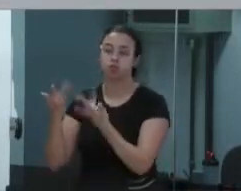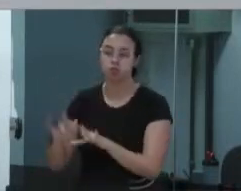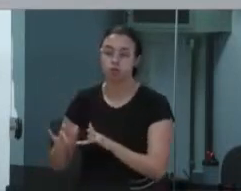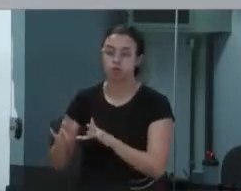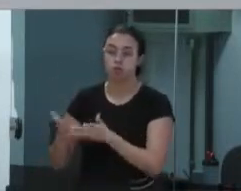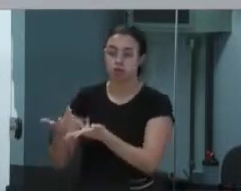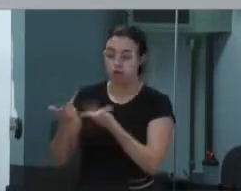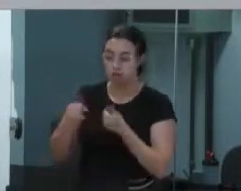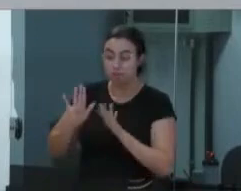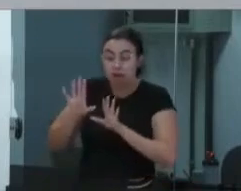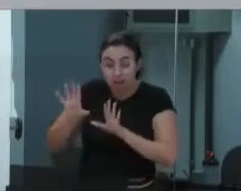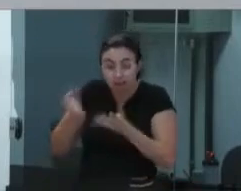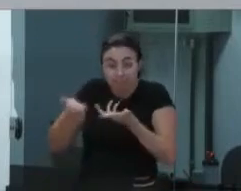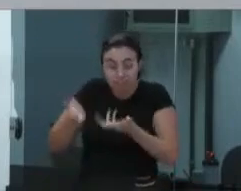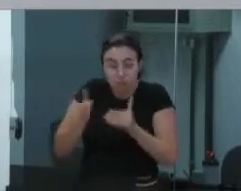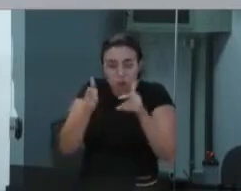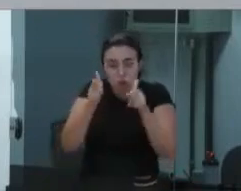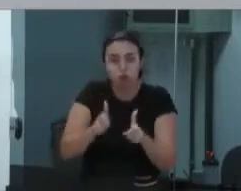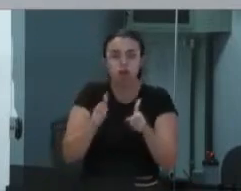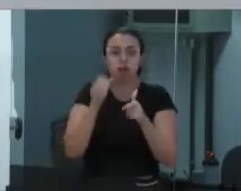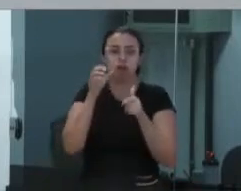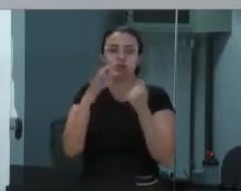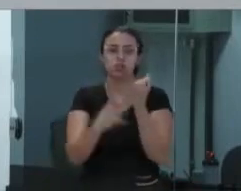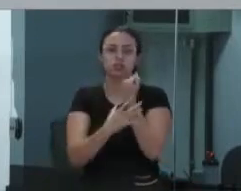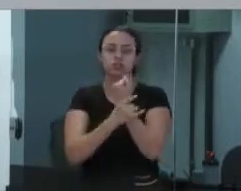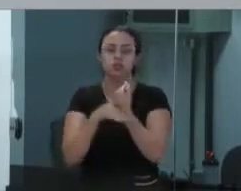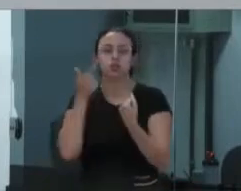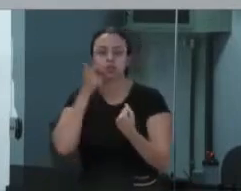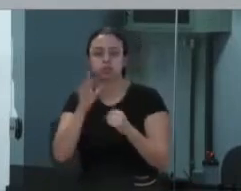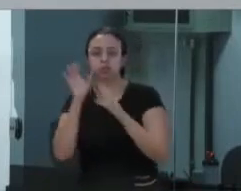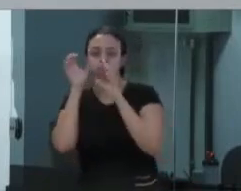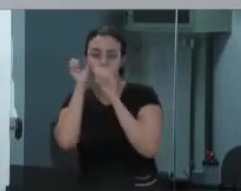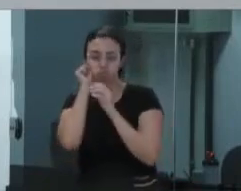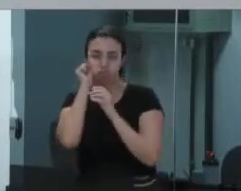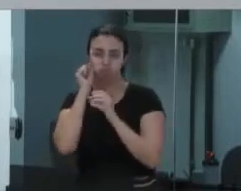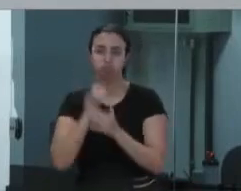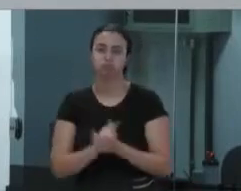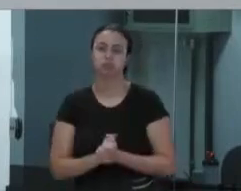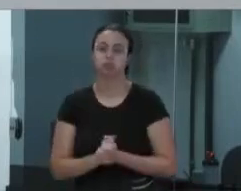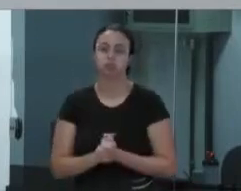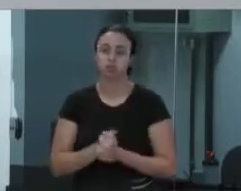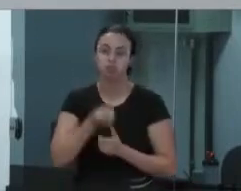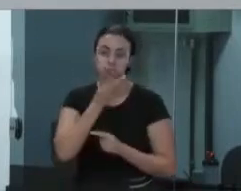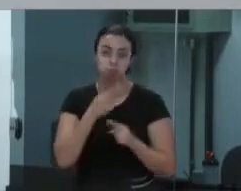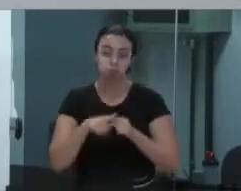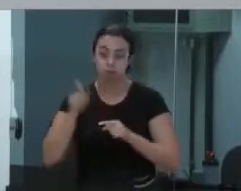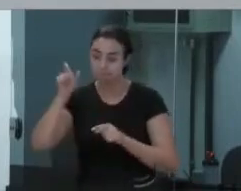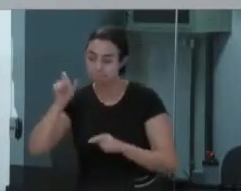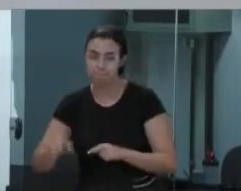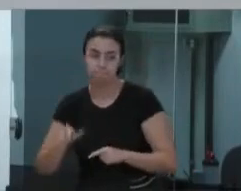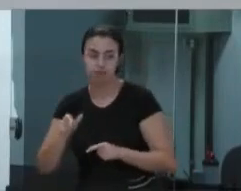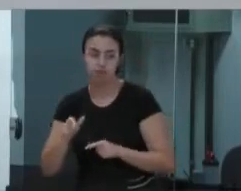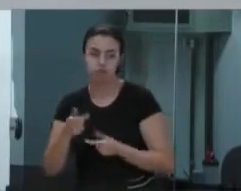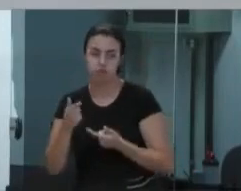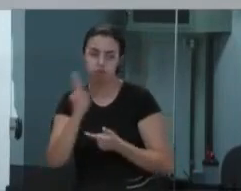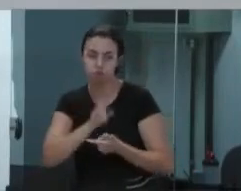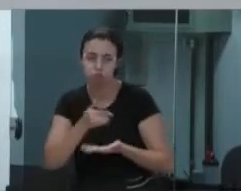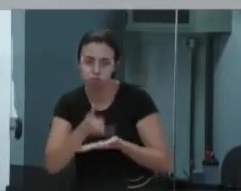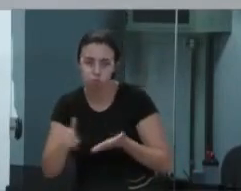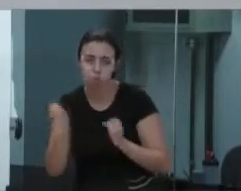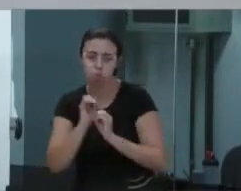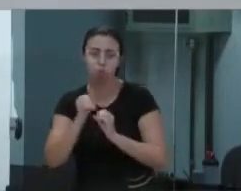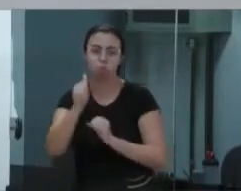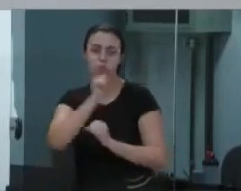mas ele quer ter um lugar seguro para ele dormir, e aquilo, de certa forma, ele é uma redução de danos, porque o sujeito não está na rua, naquele período ele não está usando droga, ele não está